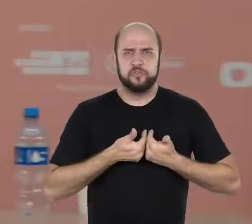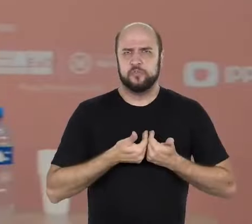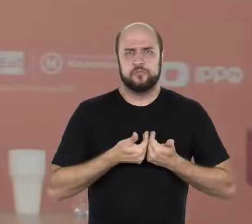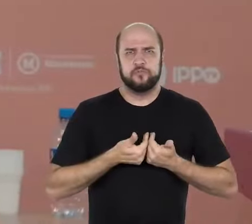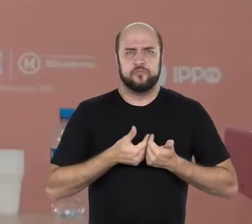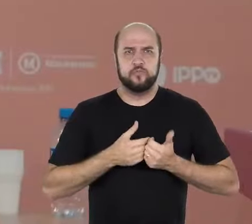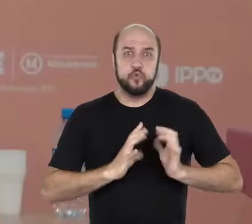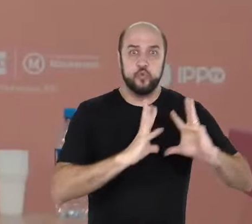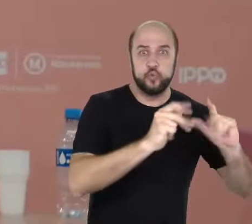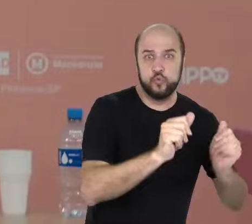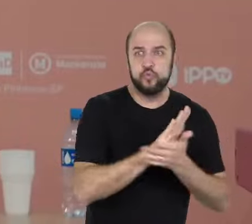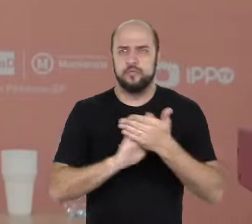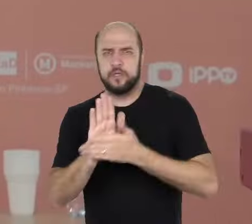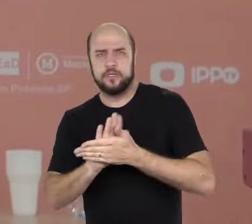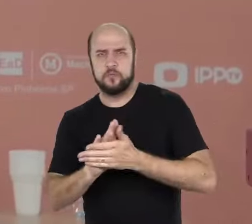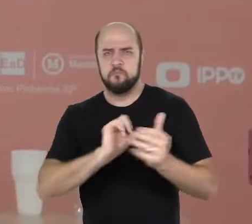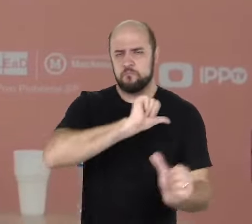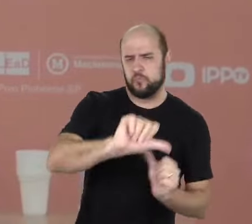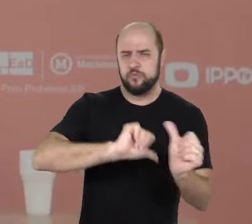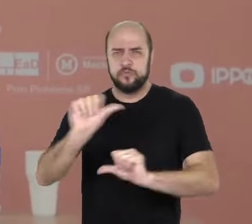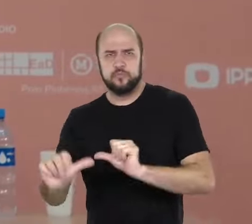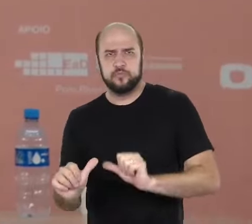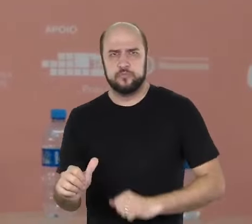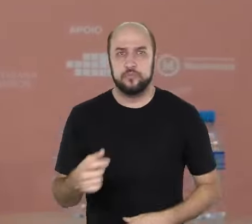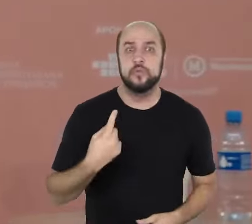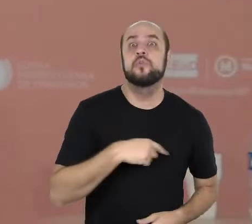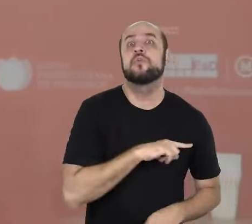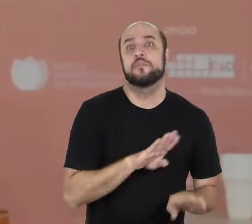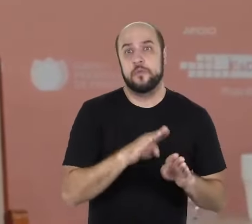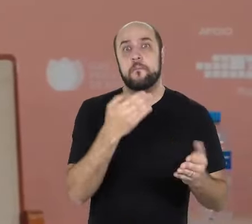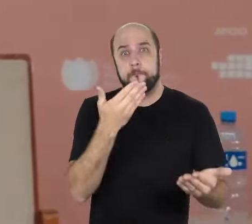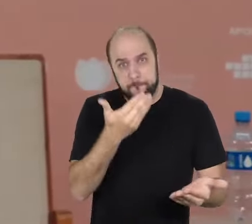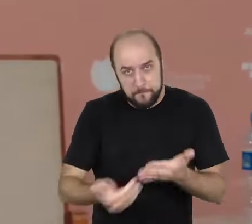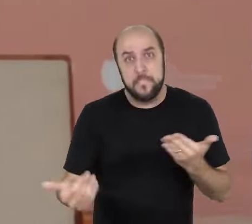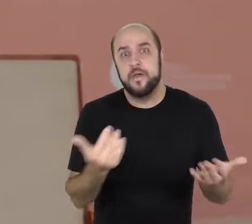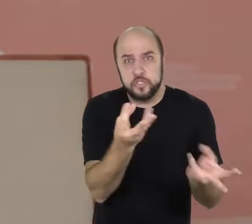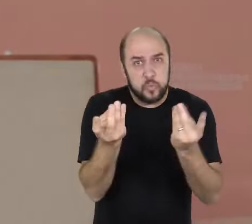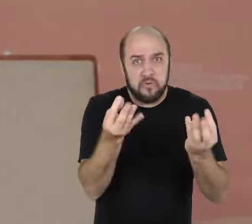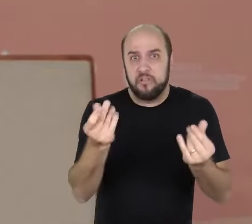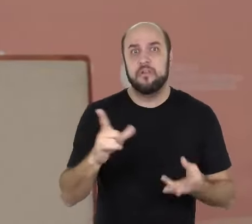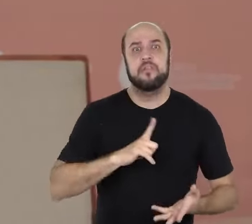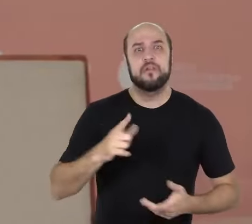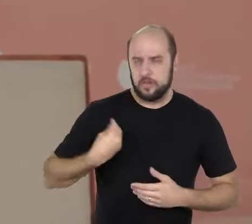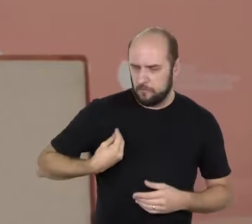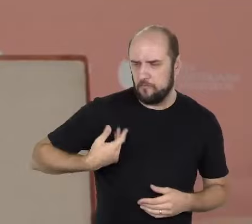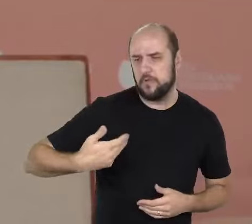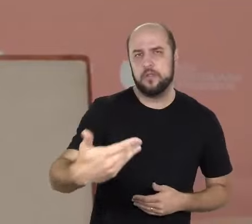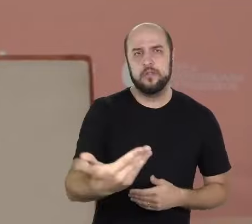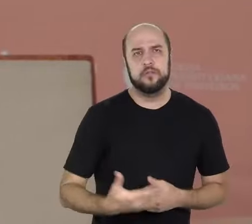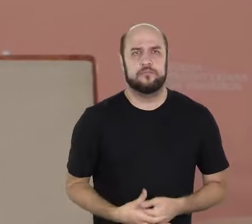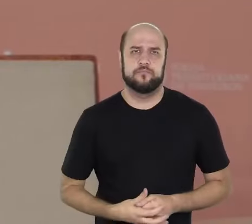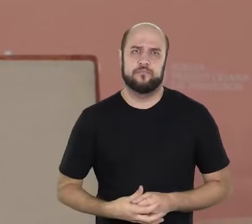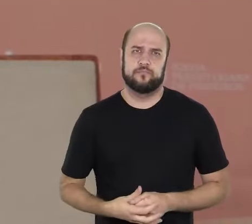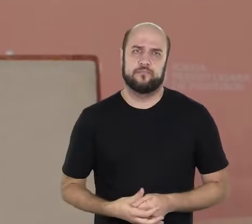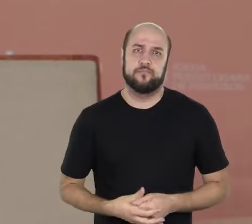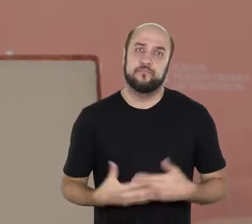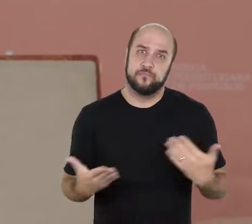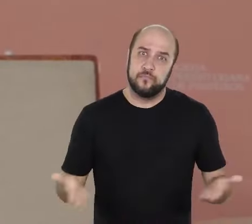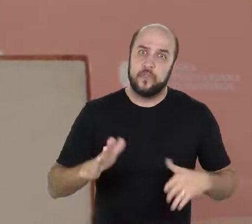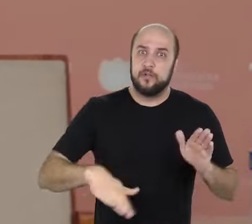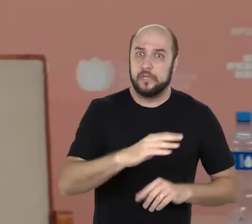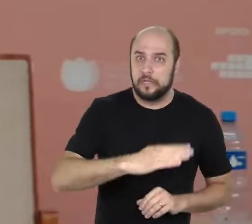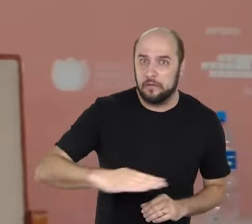É tudo, é nada. Um dia tem tudo, outro dia não tem nada. Nós também podemos perder habilidades que nós conseguimos, que nós adquirimos. Então, às